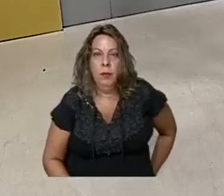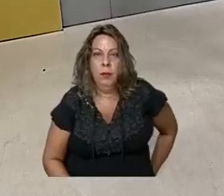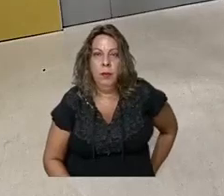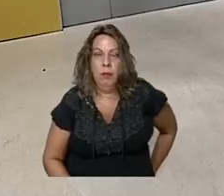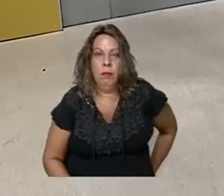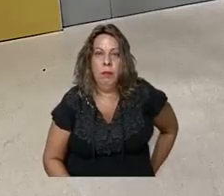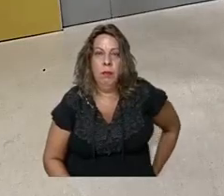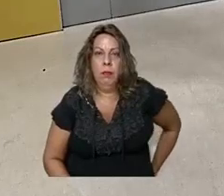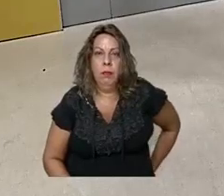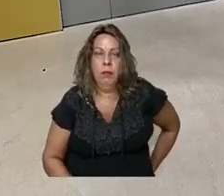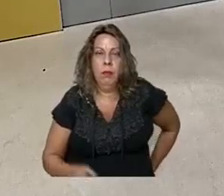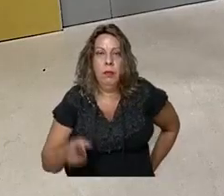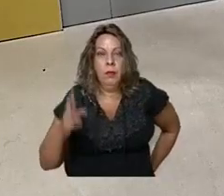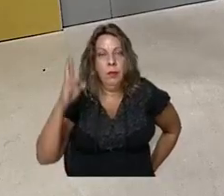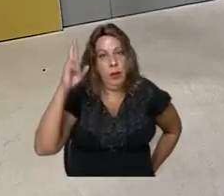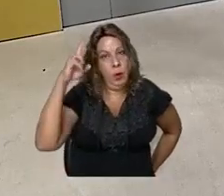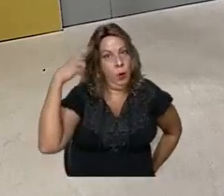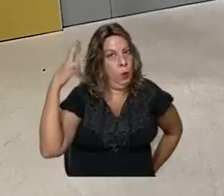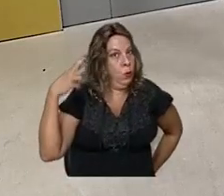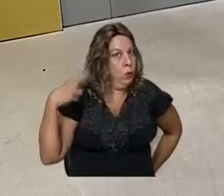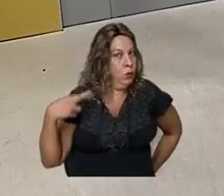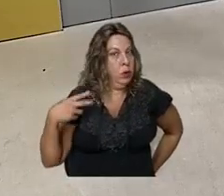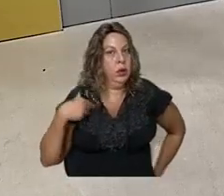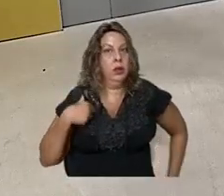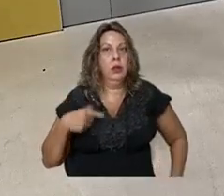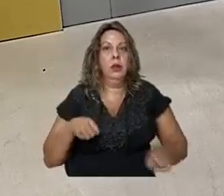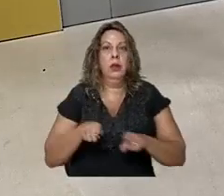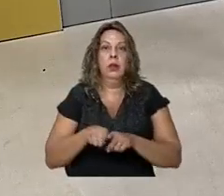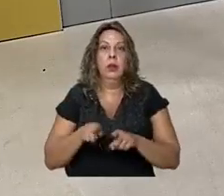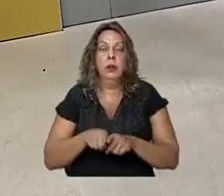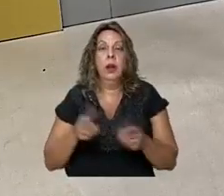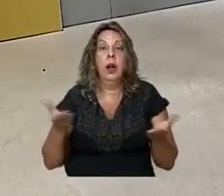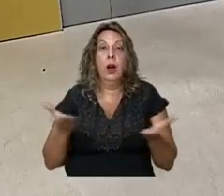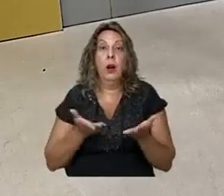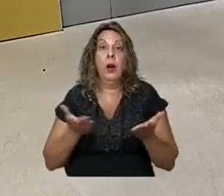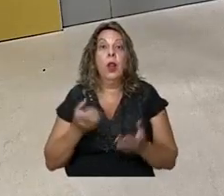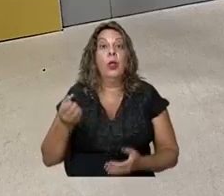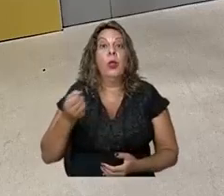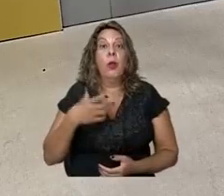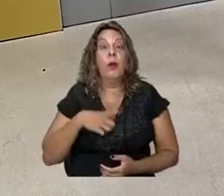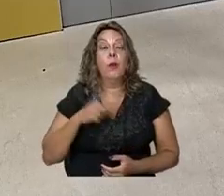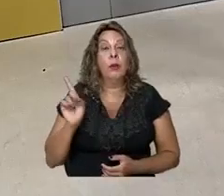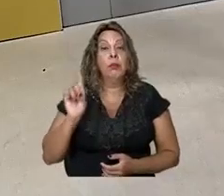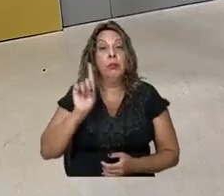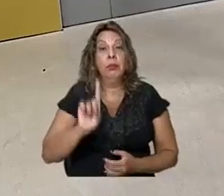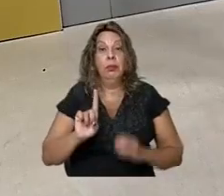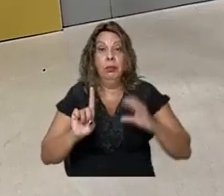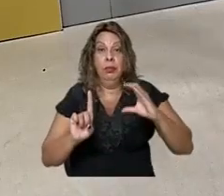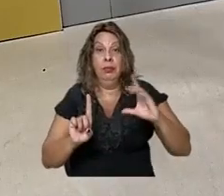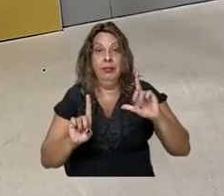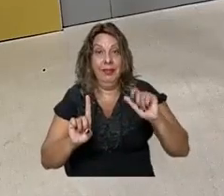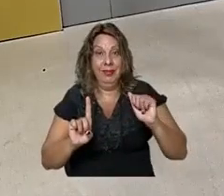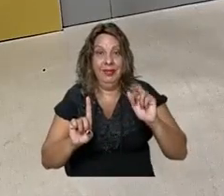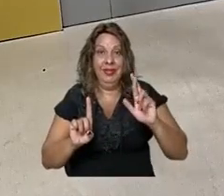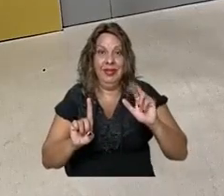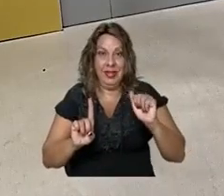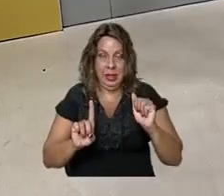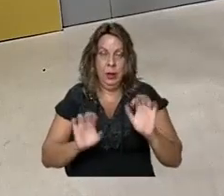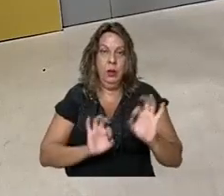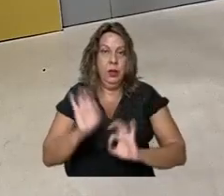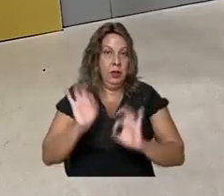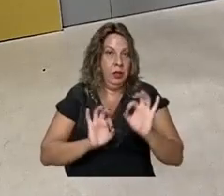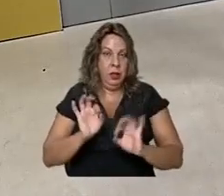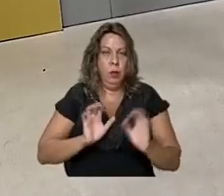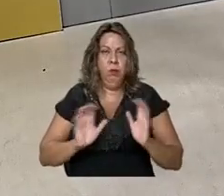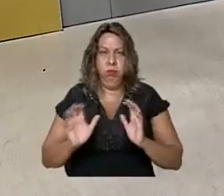Rose Santilva e hoje tem estreia, tá? Da Clara Costa. As meninas daqui a pouco estarão conosco no comando do nosso Globo. Já bom dia para